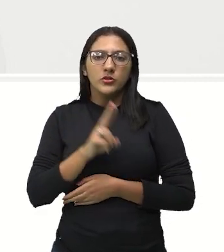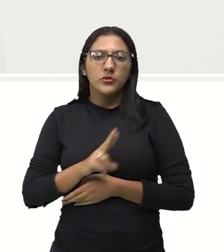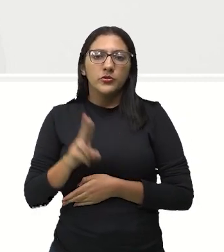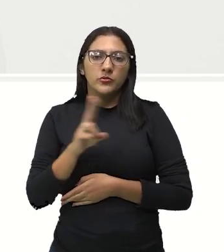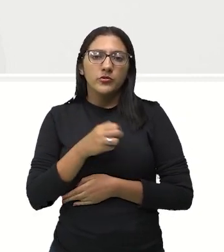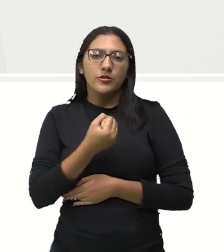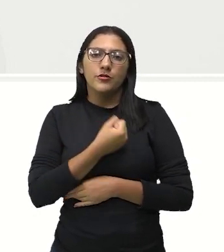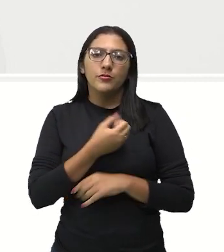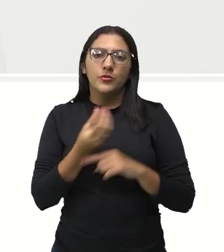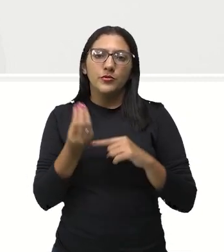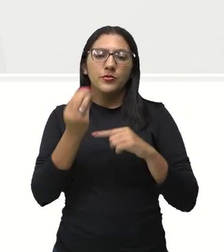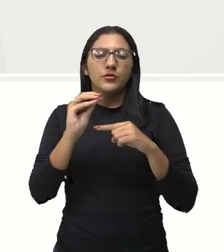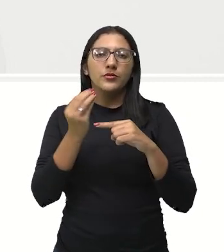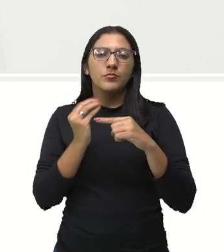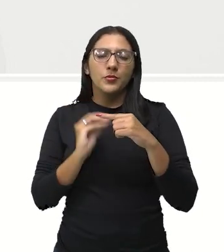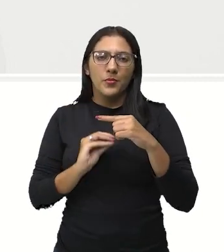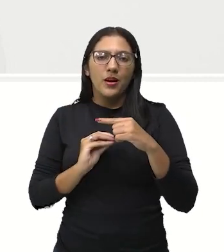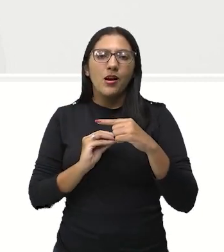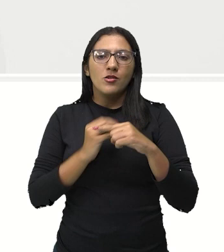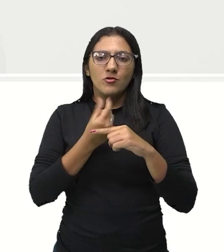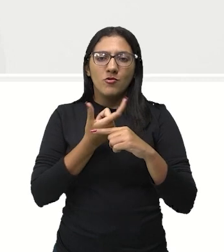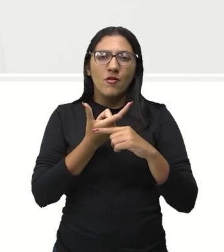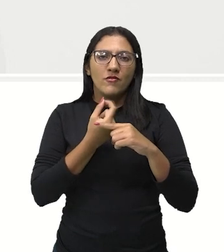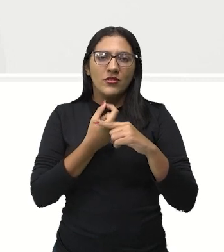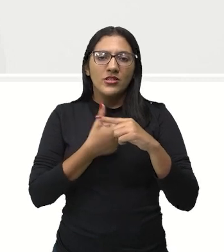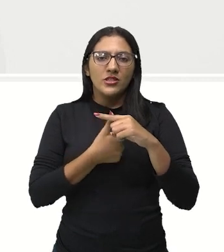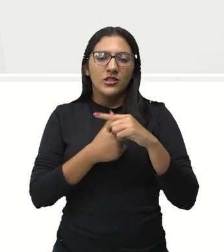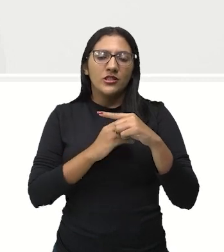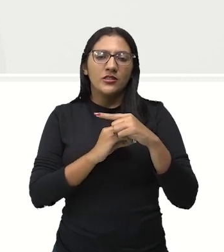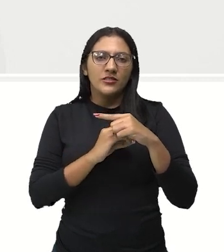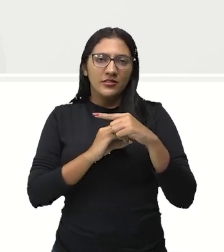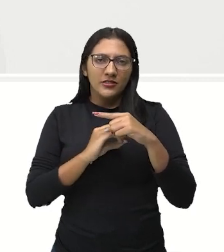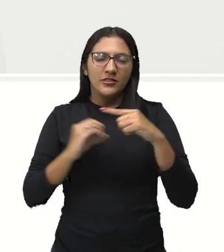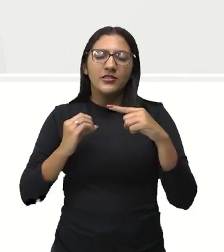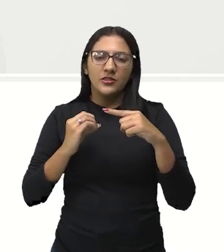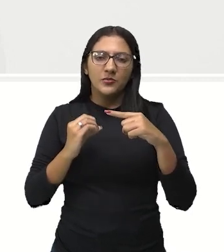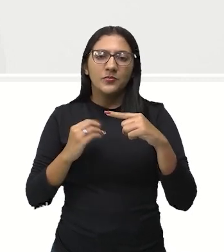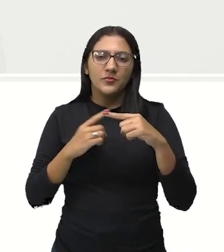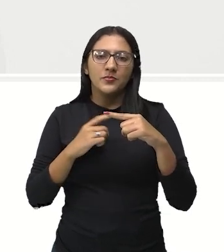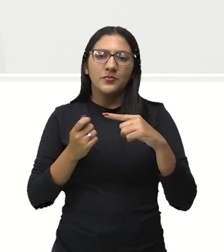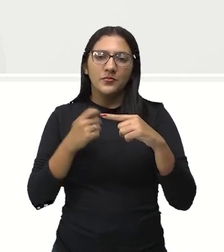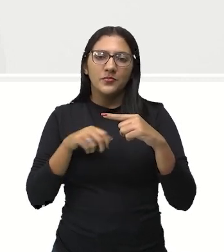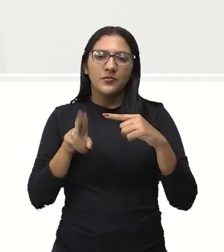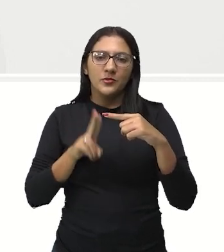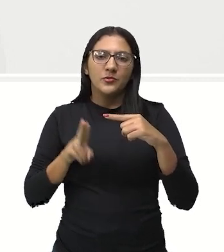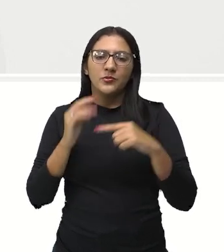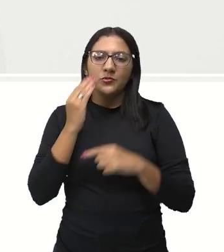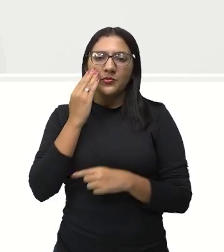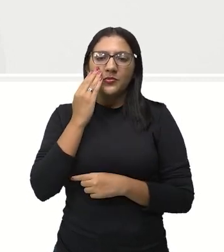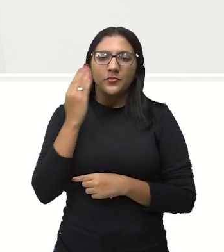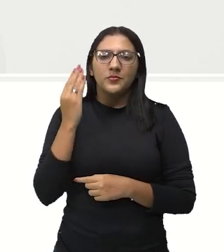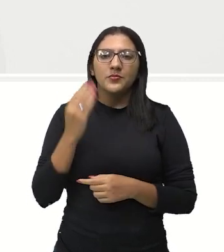optar em usar a nossa fórmula aqui,